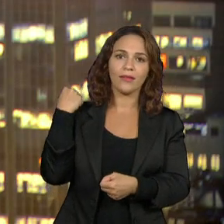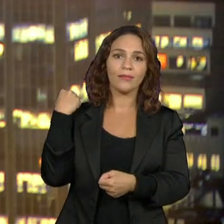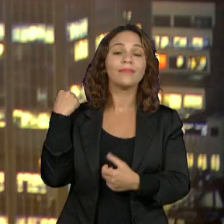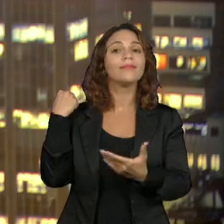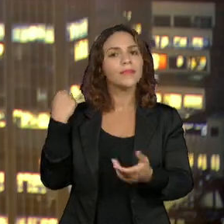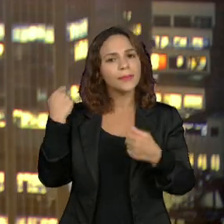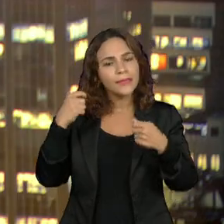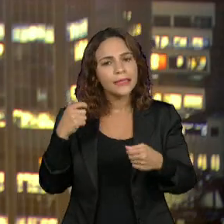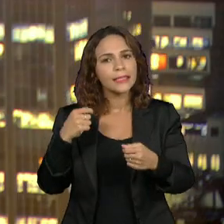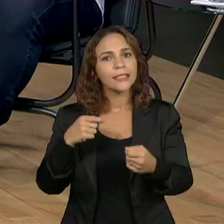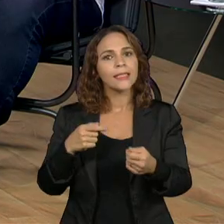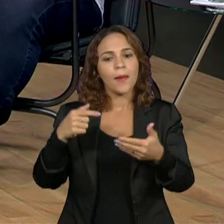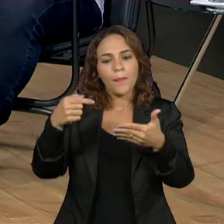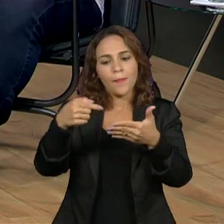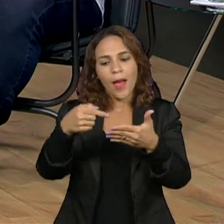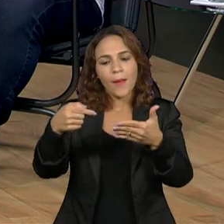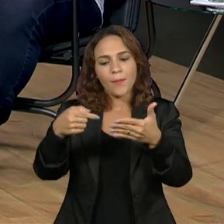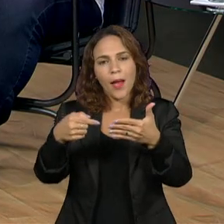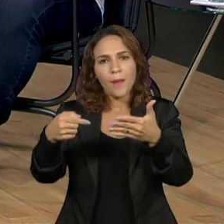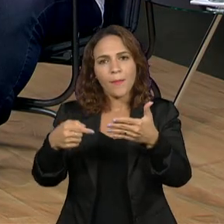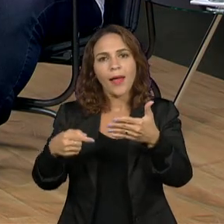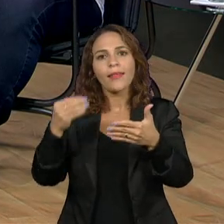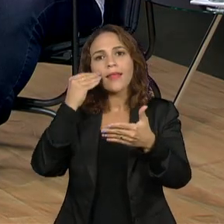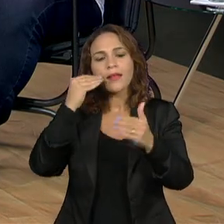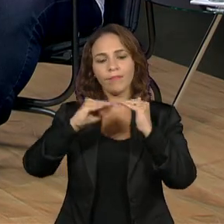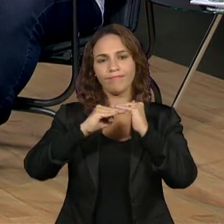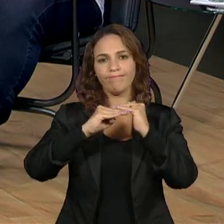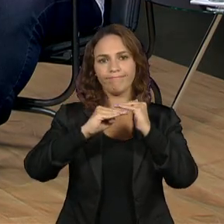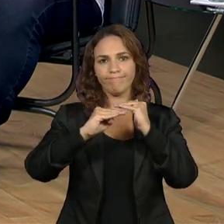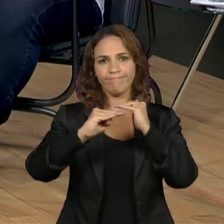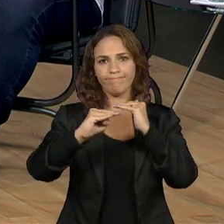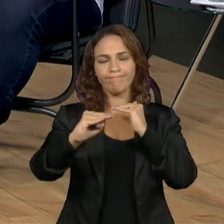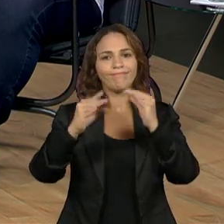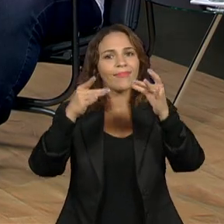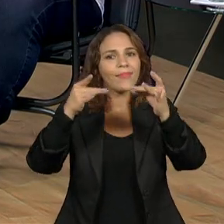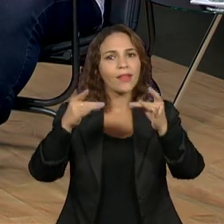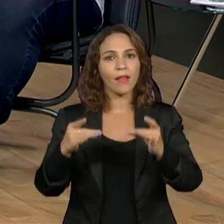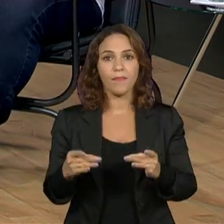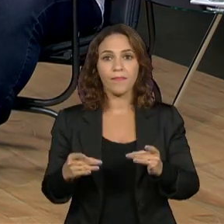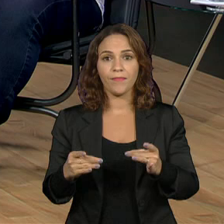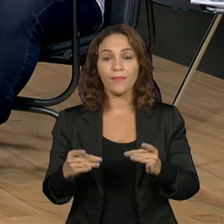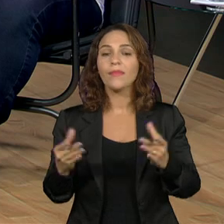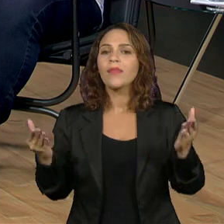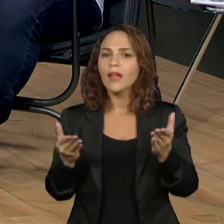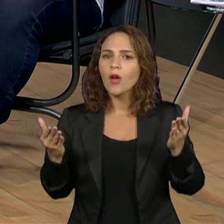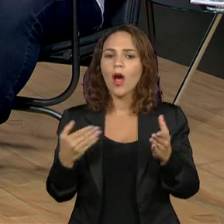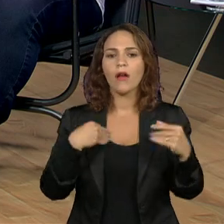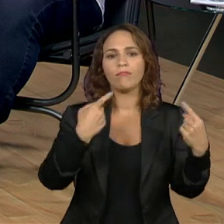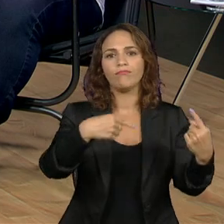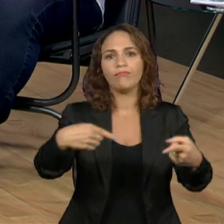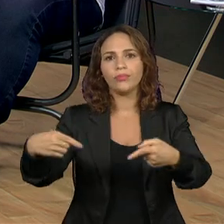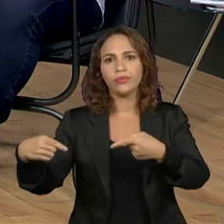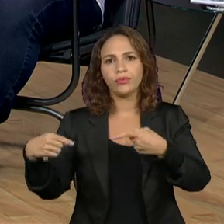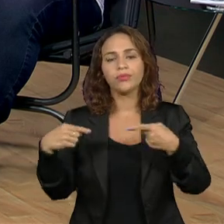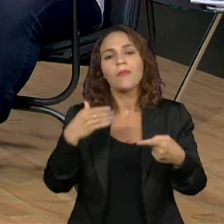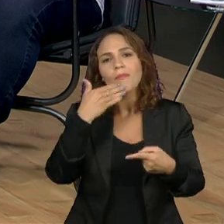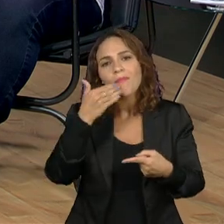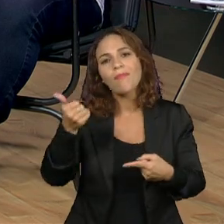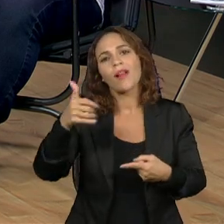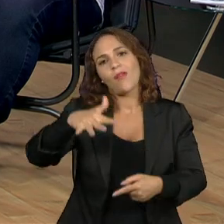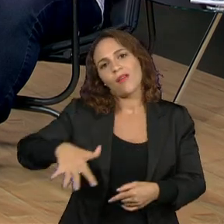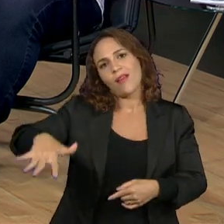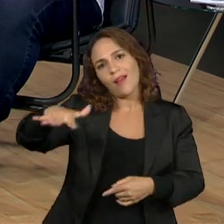tem que trabalhar justamente para estabilizar. E agora a gente consegue debater melhor sobre isso na obesidade. É